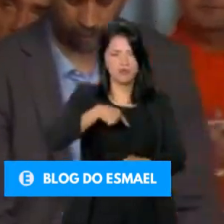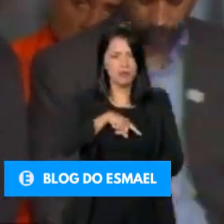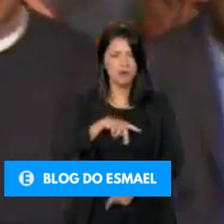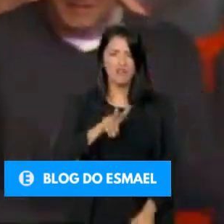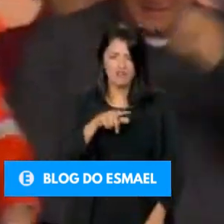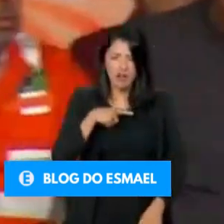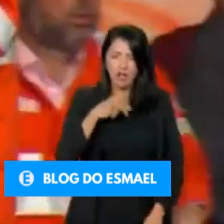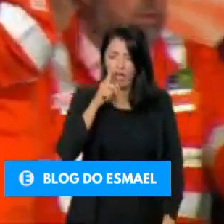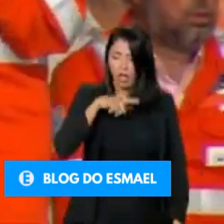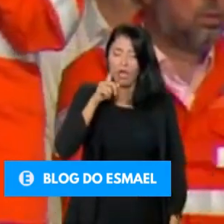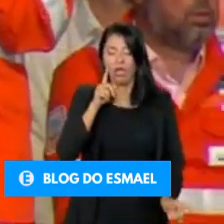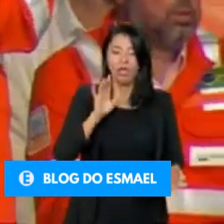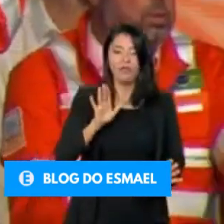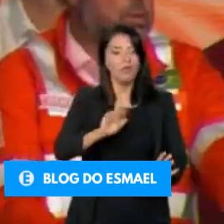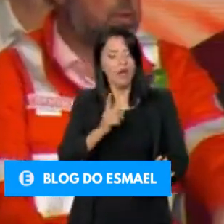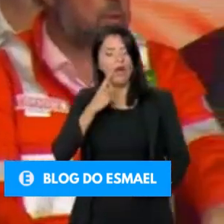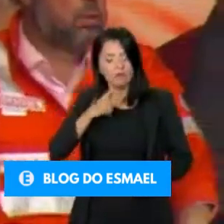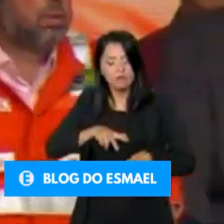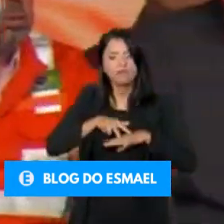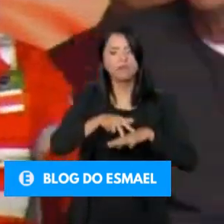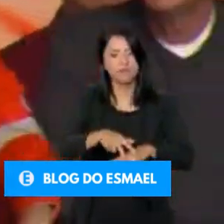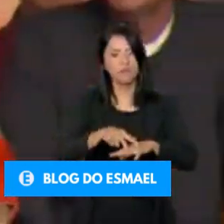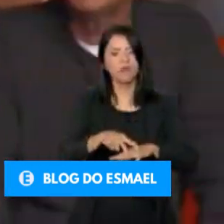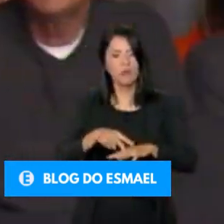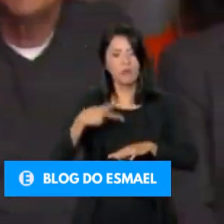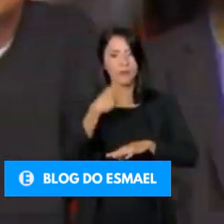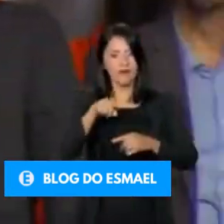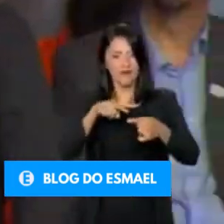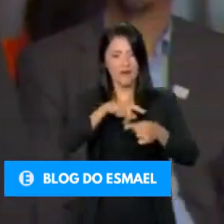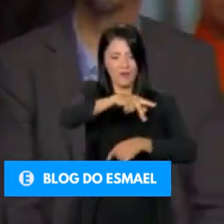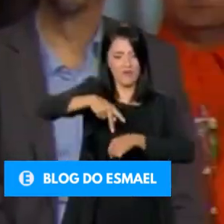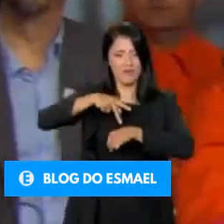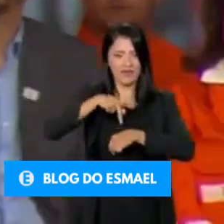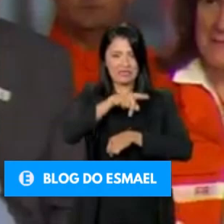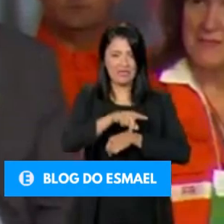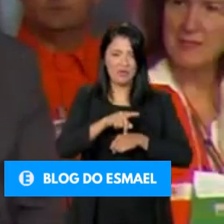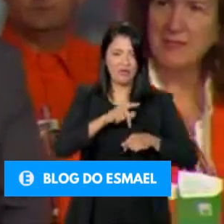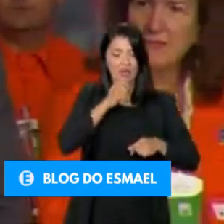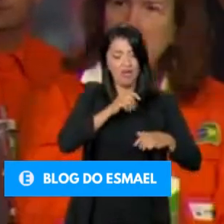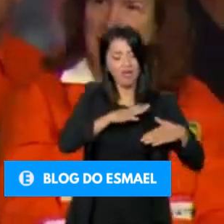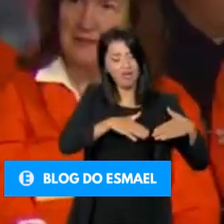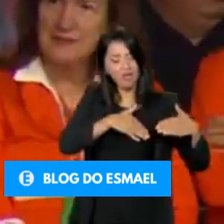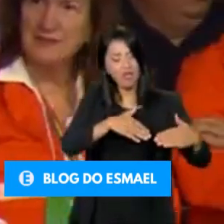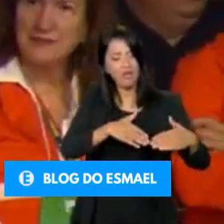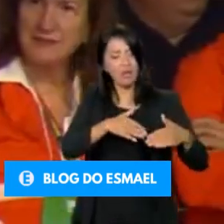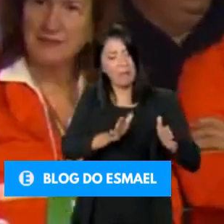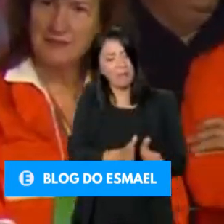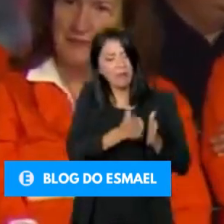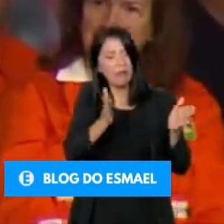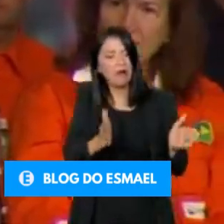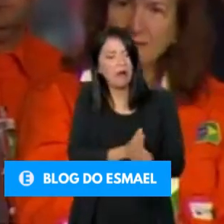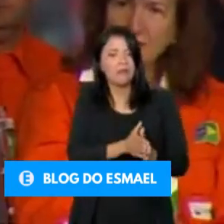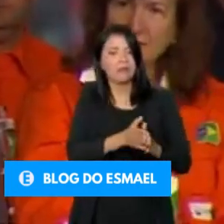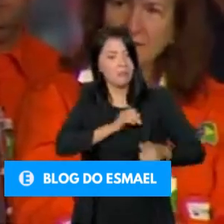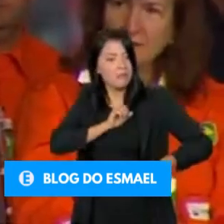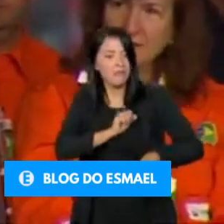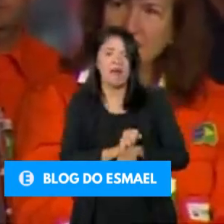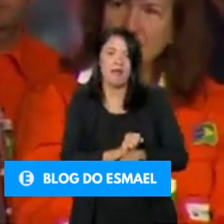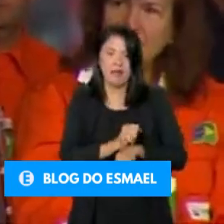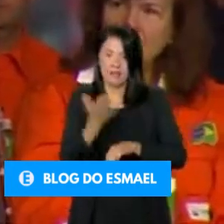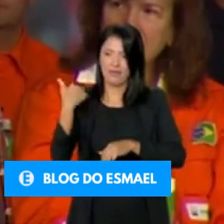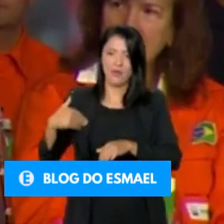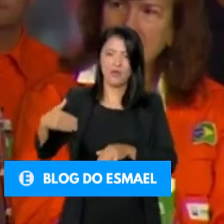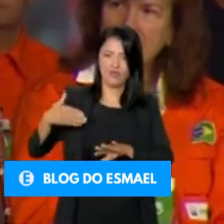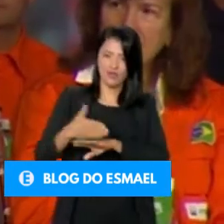vai vacilar um minuto para que esse país deixe de ser um país em via de desenvolvimento, um país pobre, um país quando nós